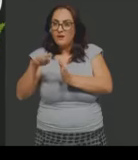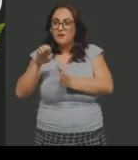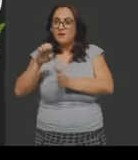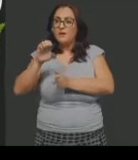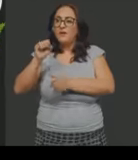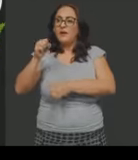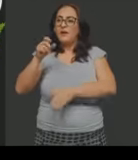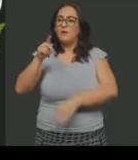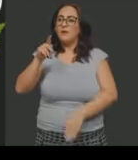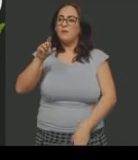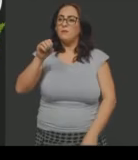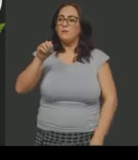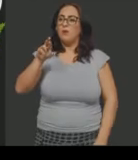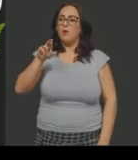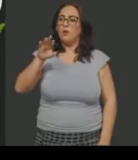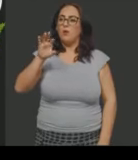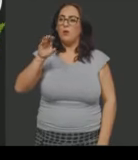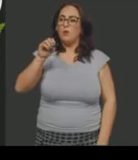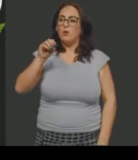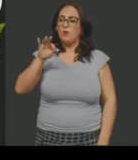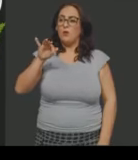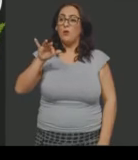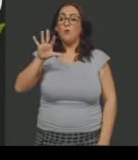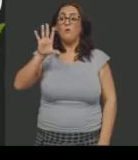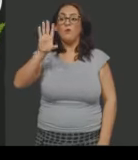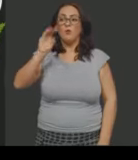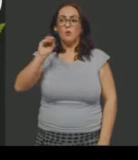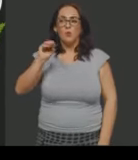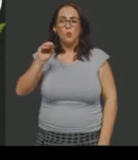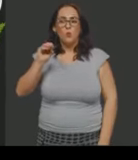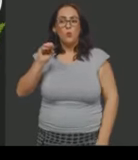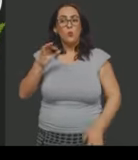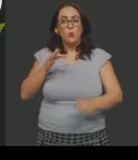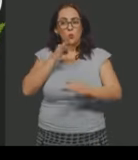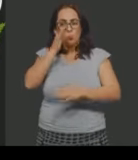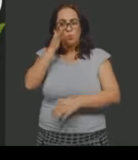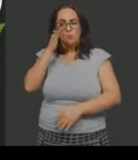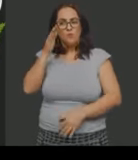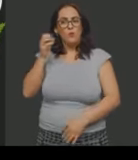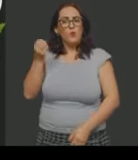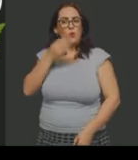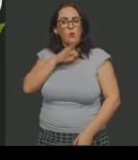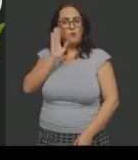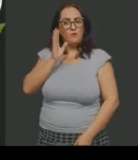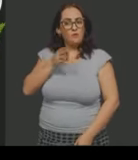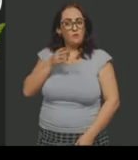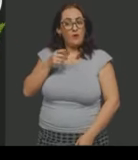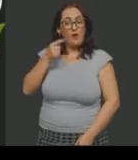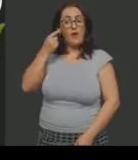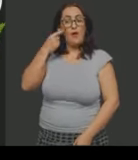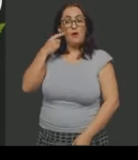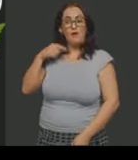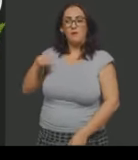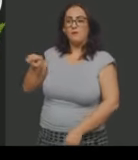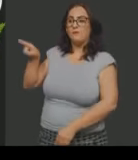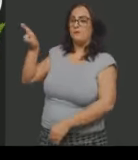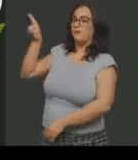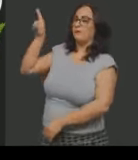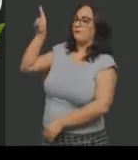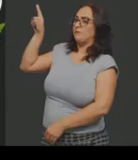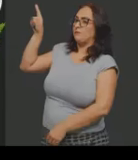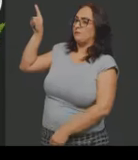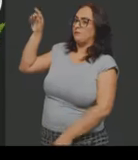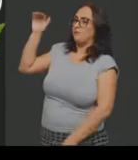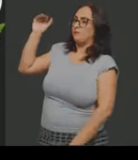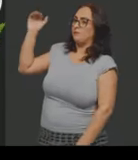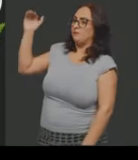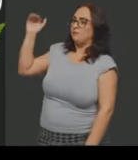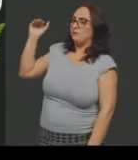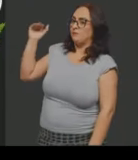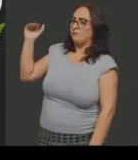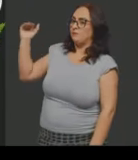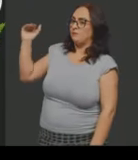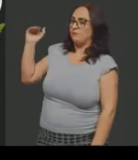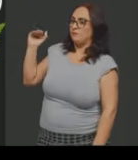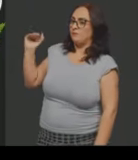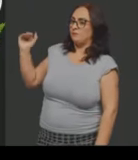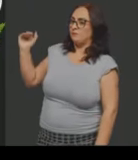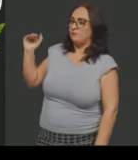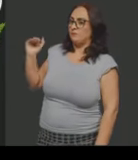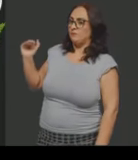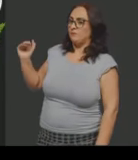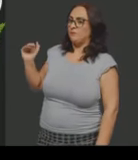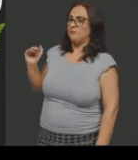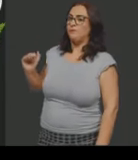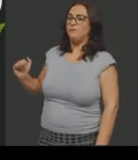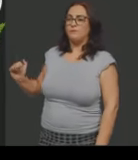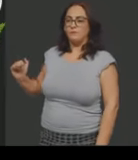ser, digamos, a samambaia que a gente conhece, ela é diploide, também ela é autótrofa,